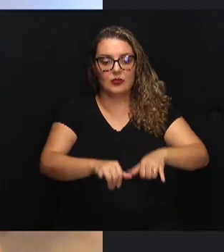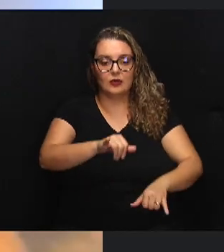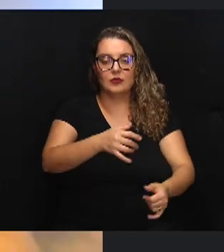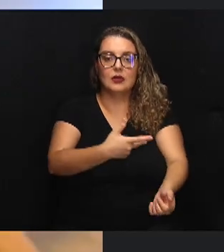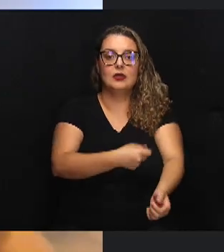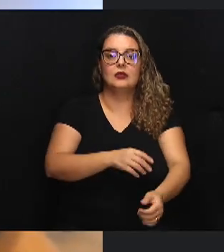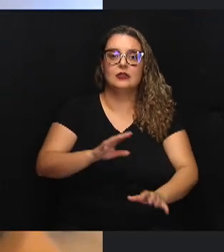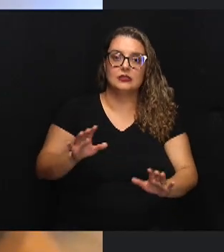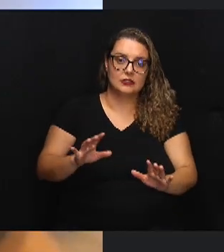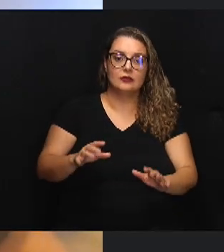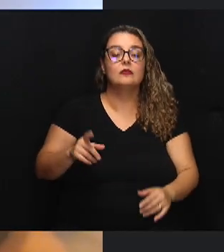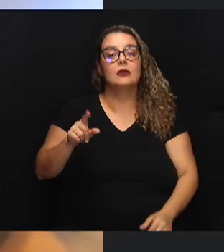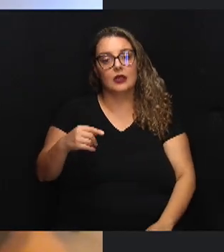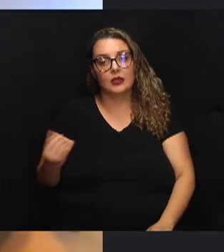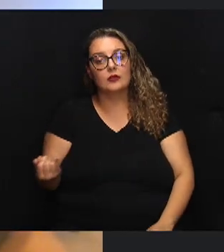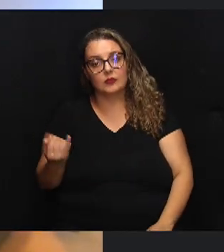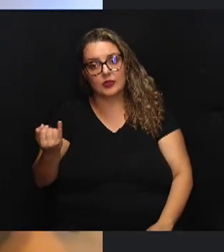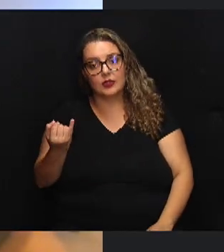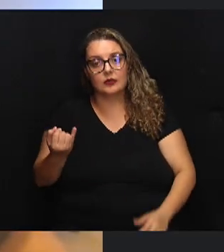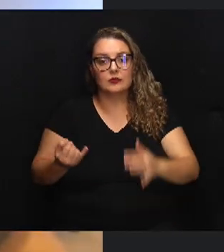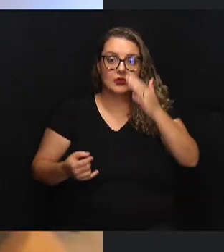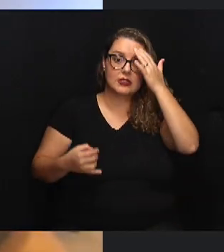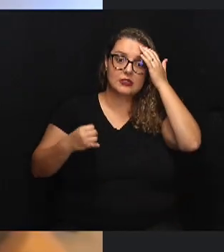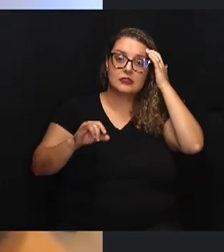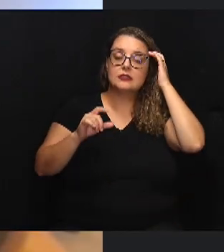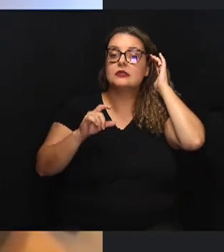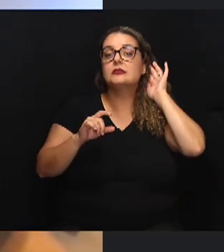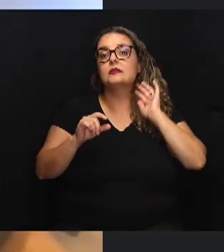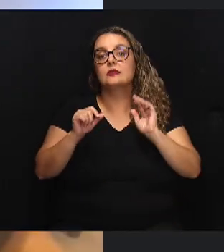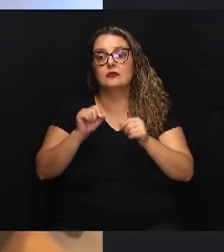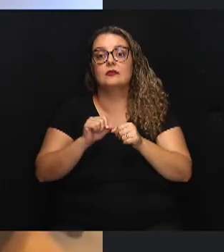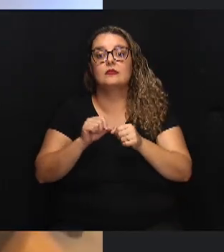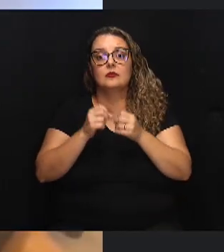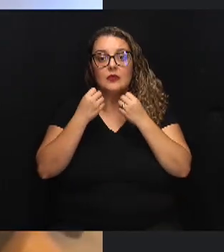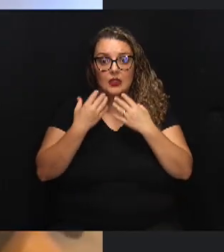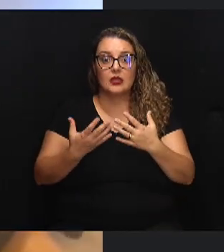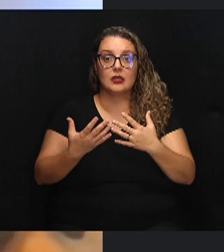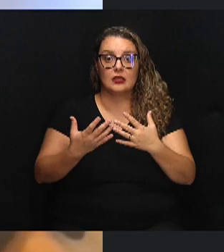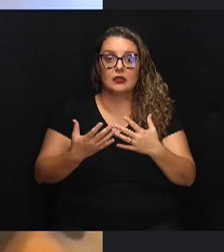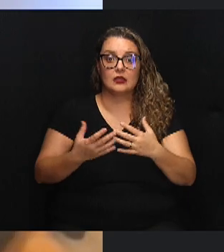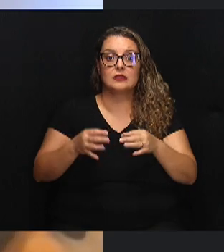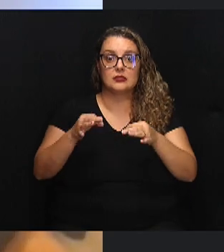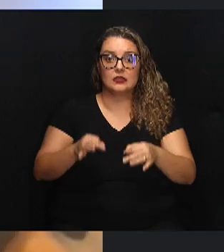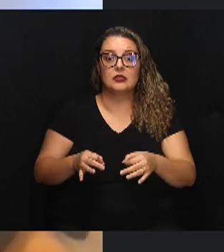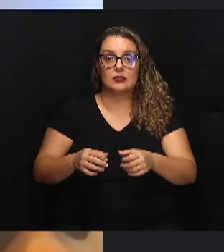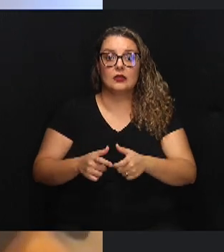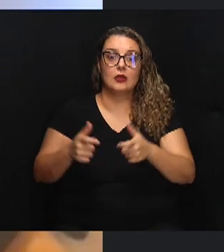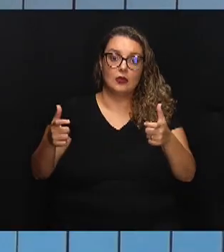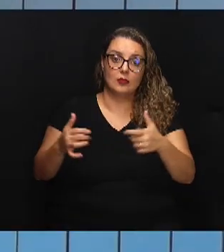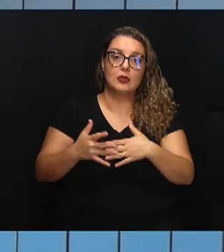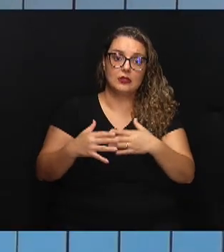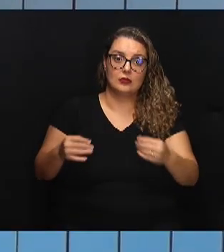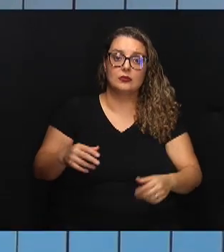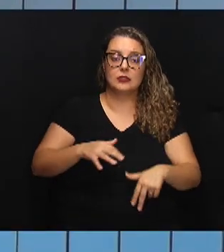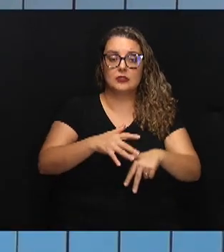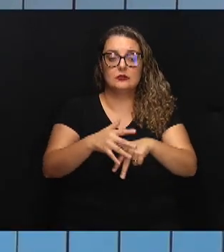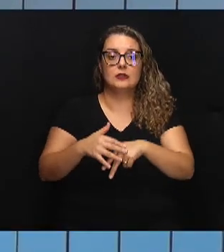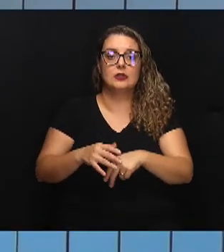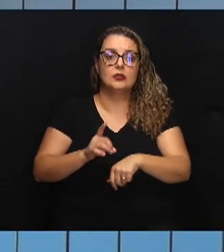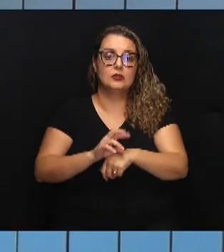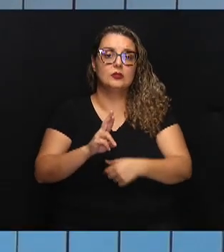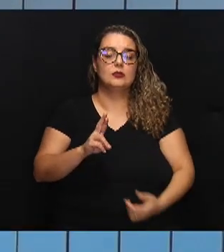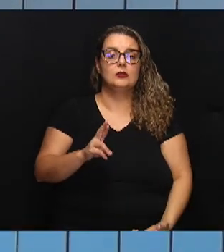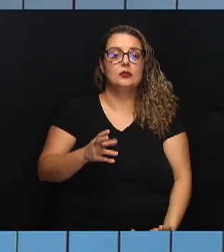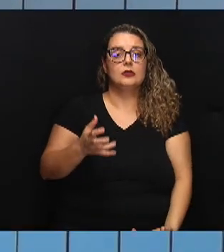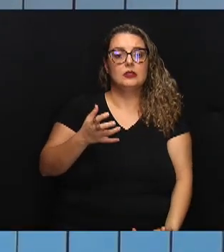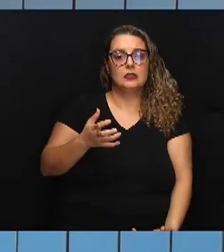importante e é um tratamento, se bem realizado, bem utilizado, que aumenta as chances de cura de fato desses pacientes. Doutora, eu